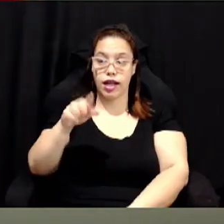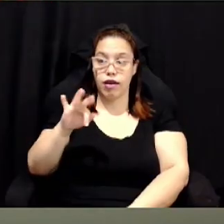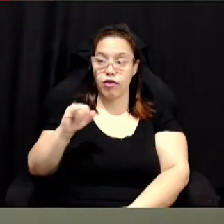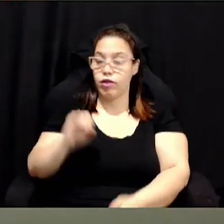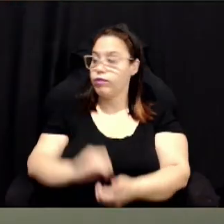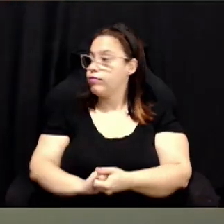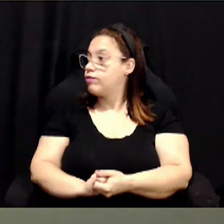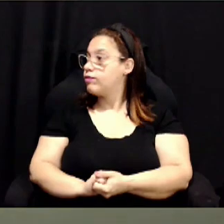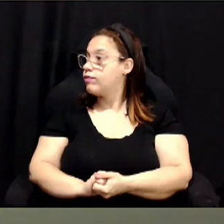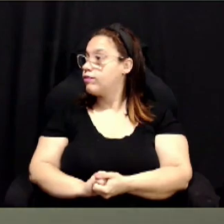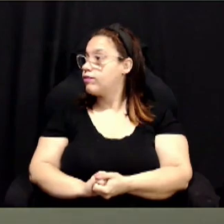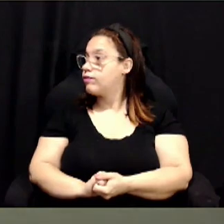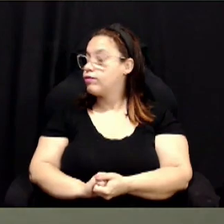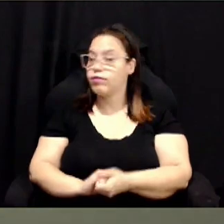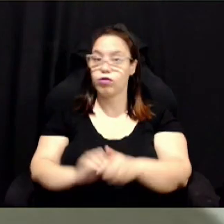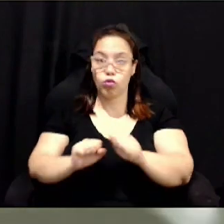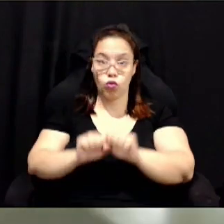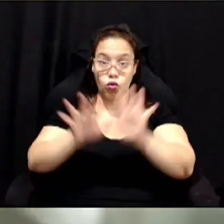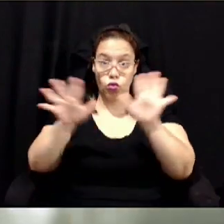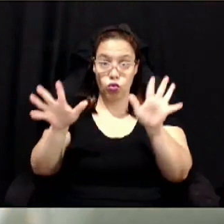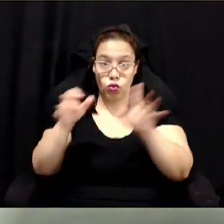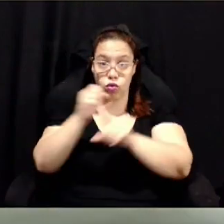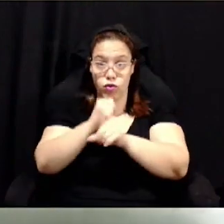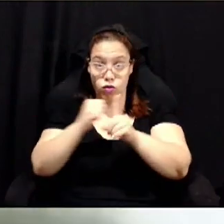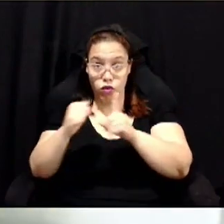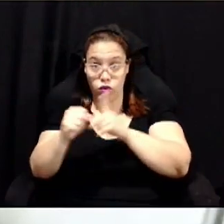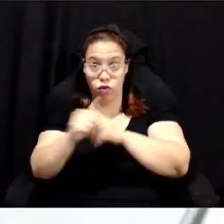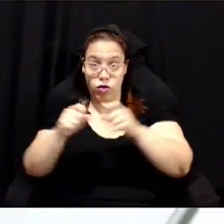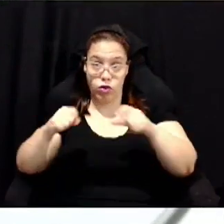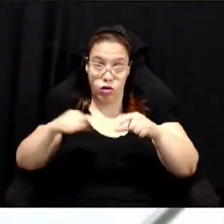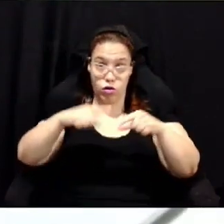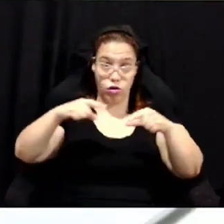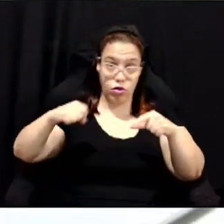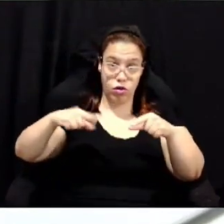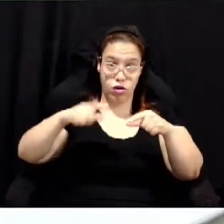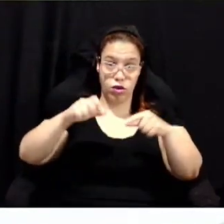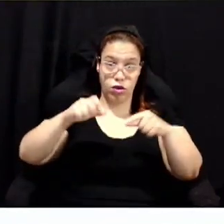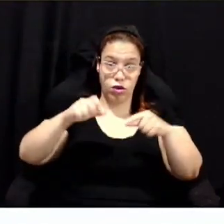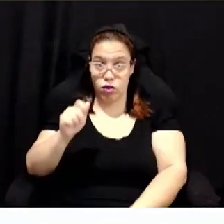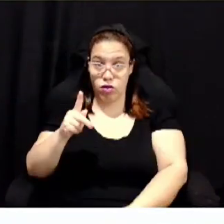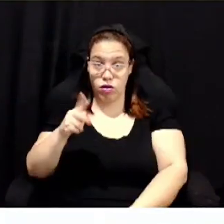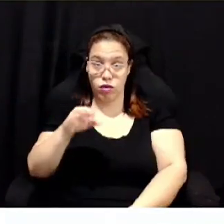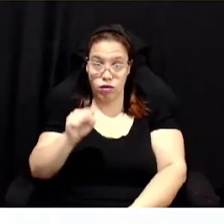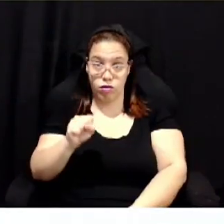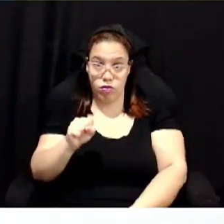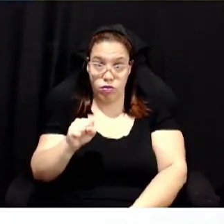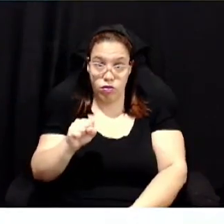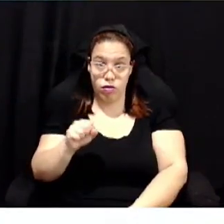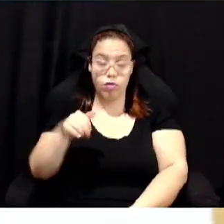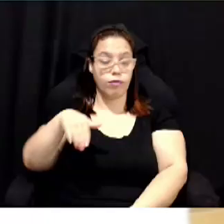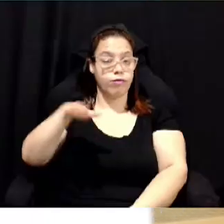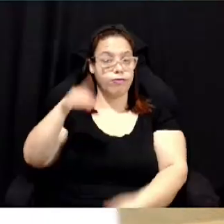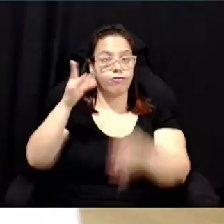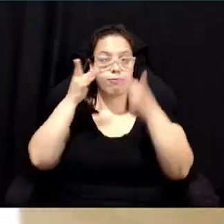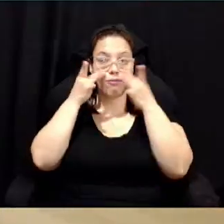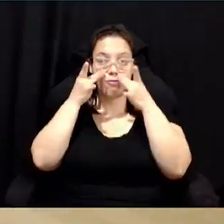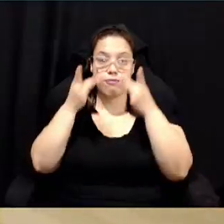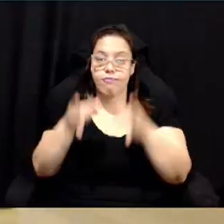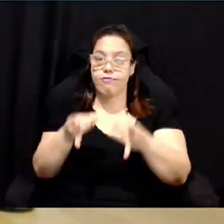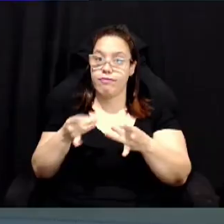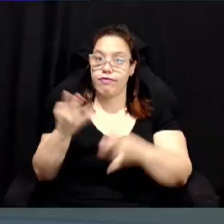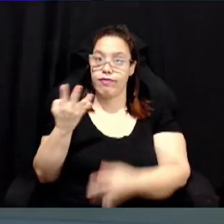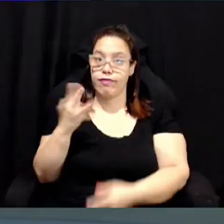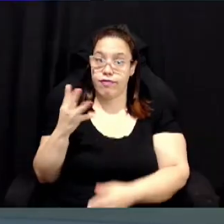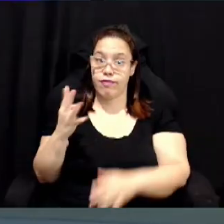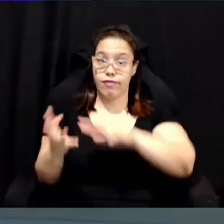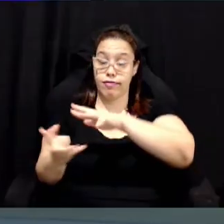A explosão das sociedades anônimas do futebol e das apostas esportivas chamam cada vez mais atenção nos 4 cantos do